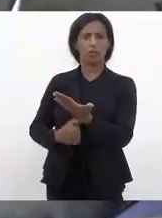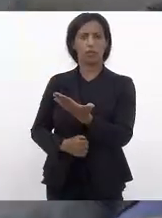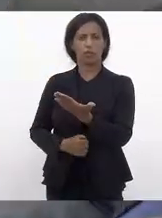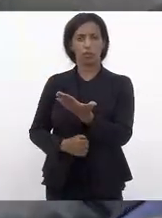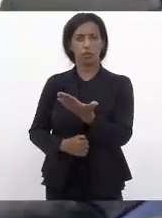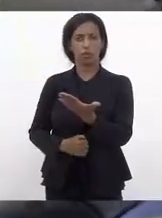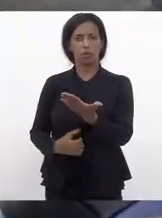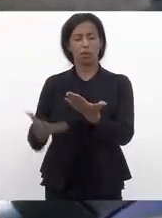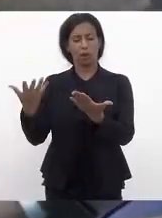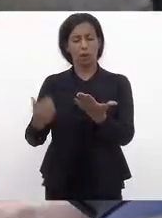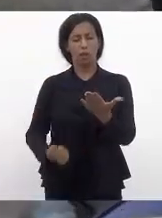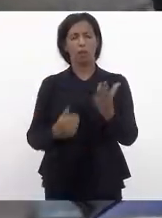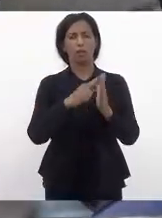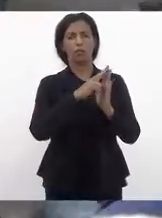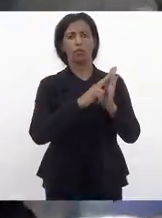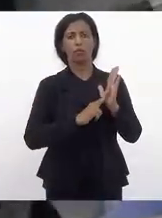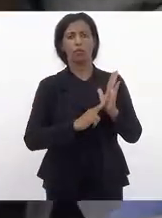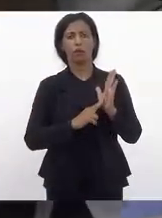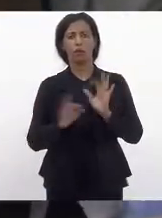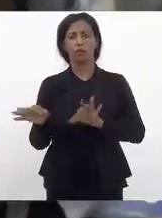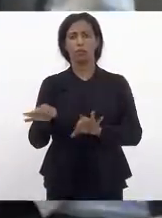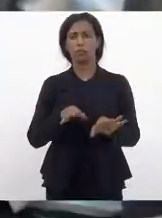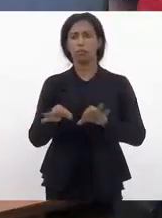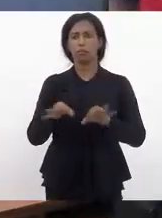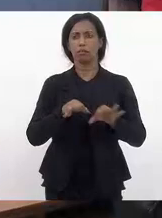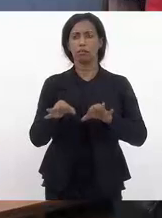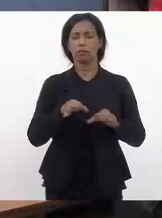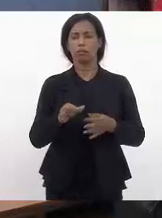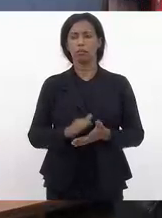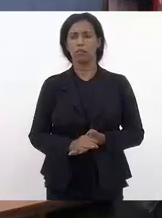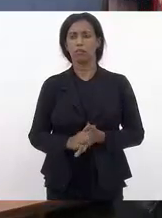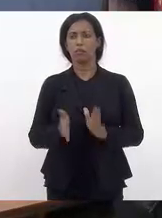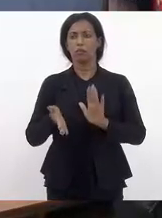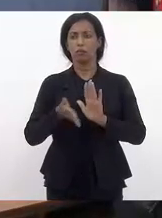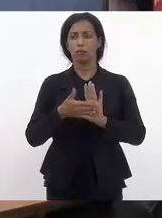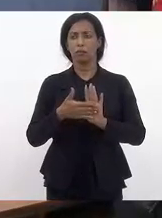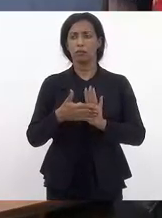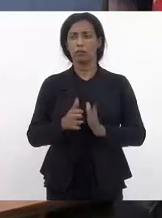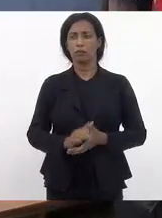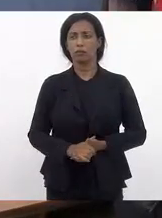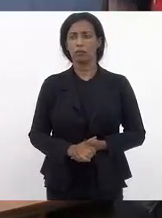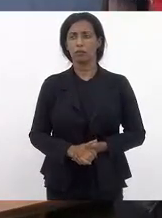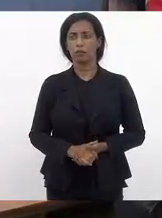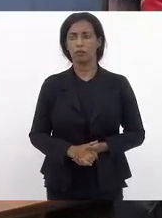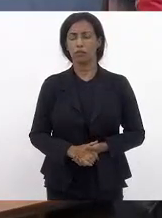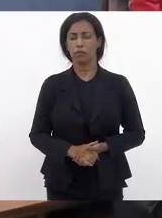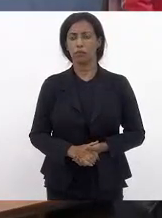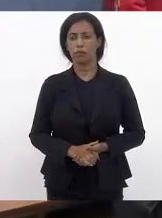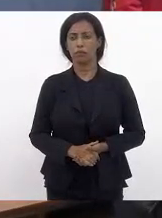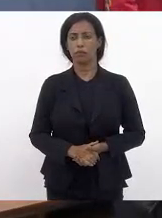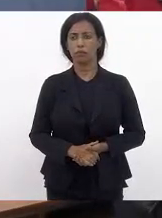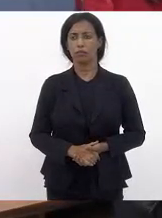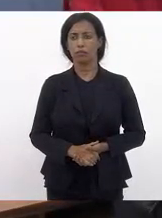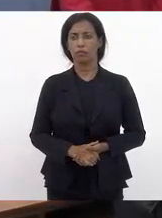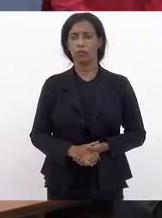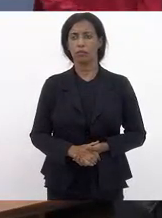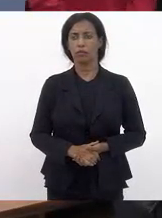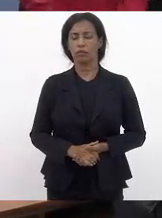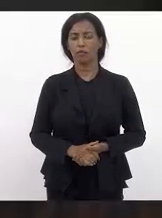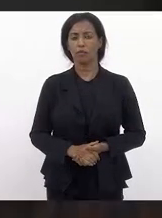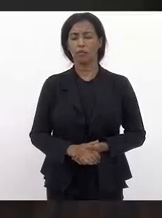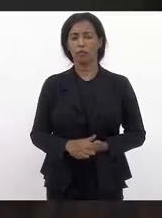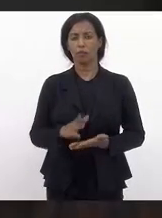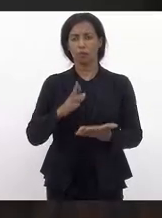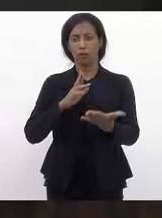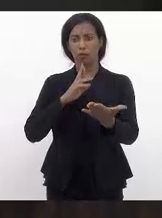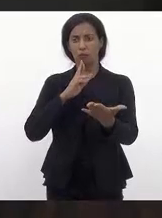permitiu ser o relator desse projeto e o parecer a senhora Presidente Deputado Rodrigo Amorim Eu